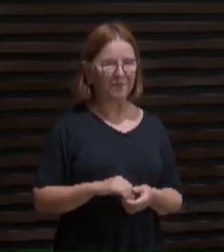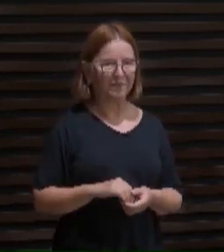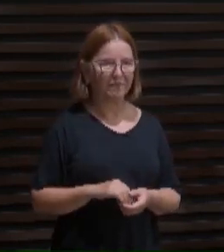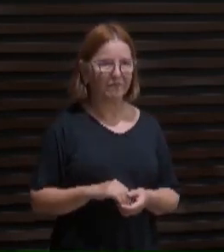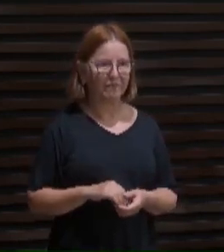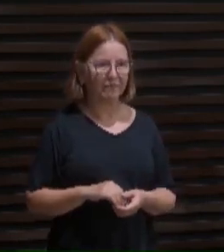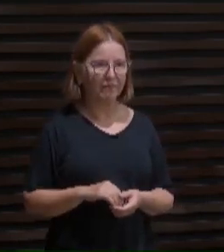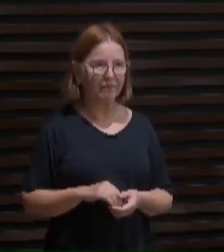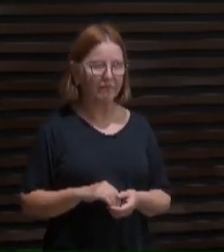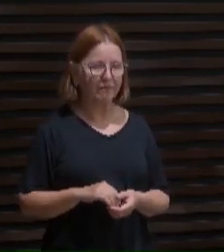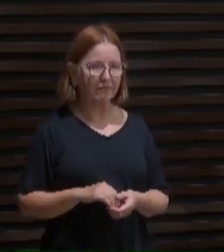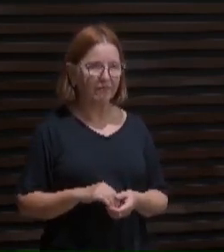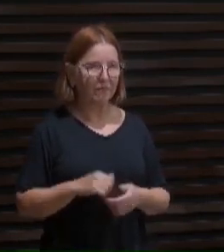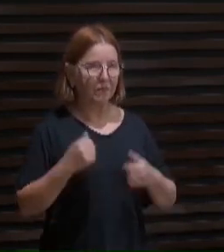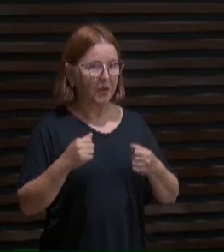Isso tem que ser definido.